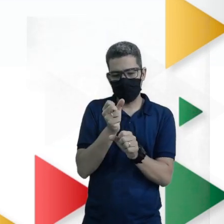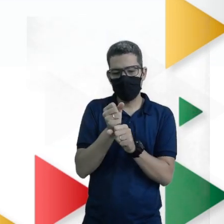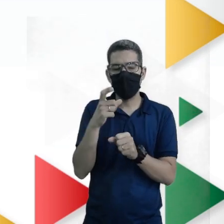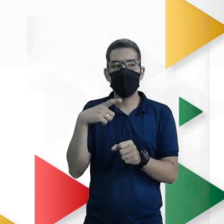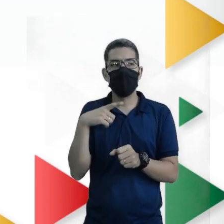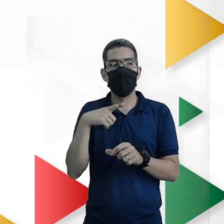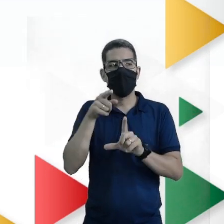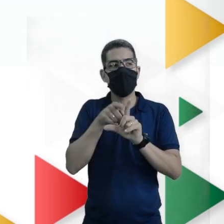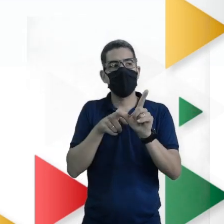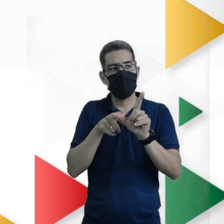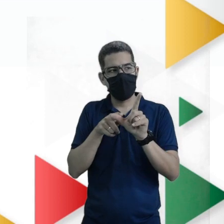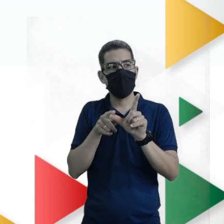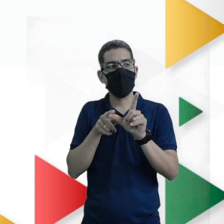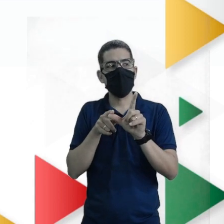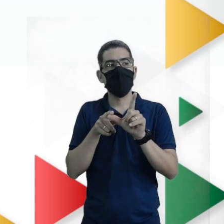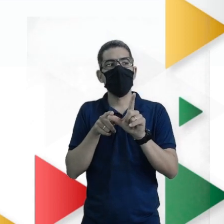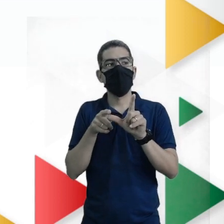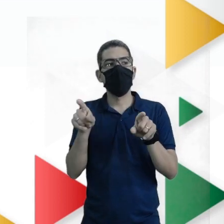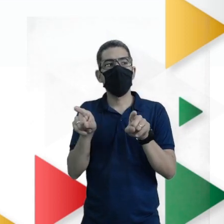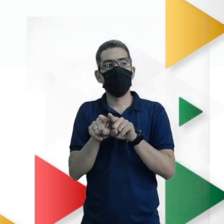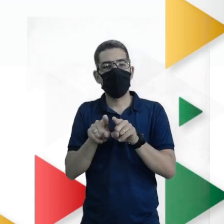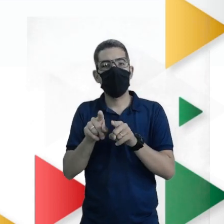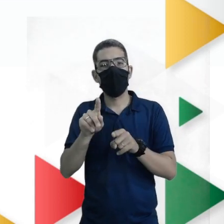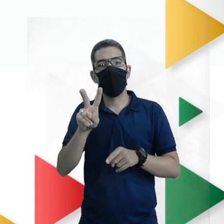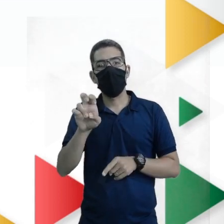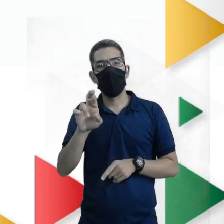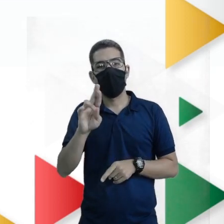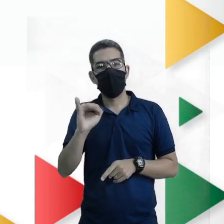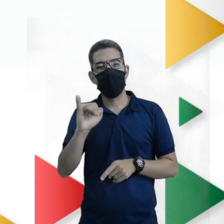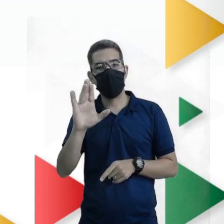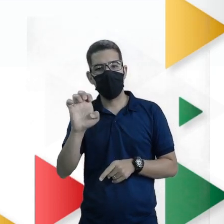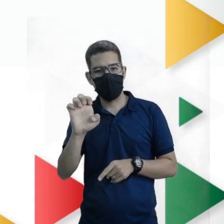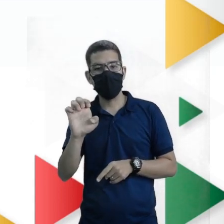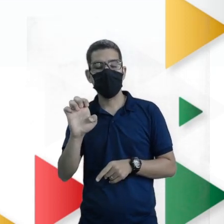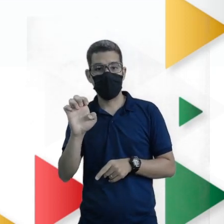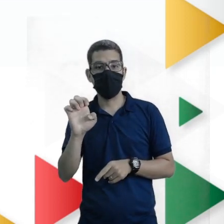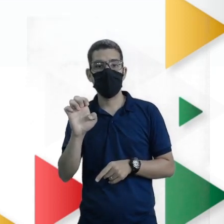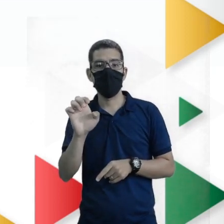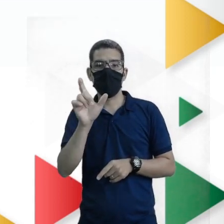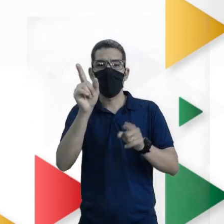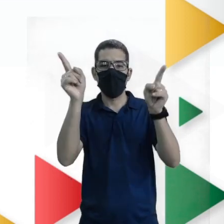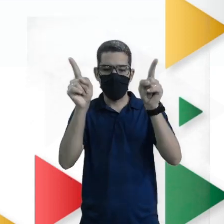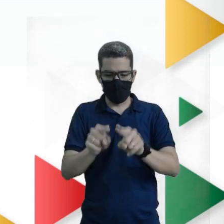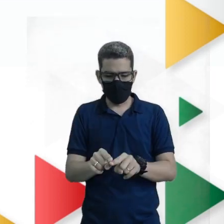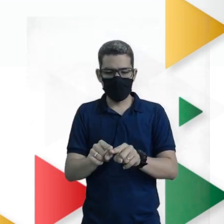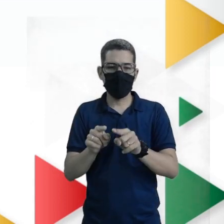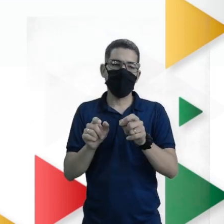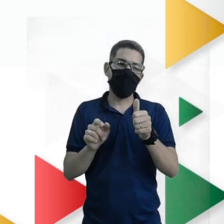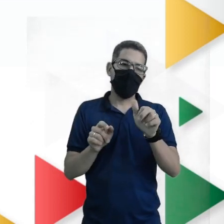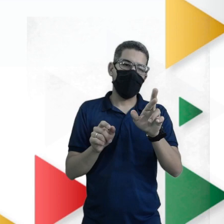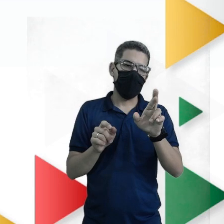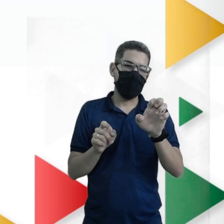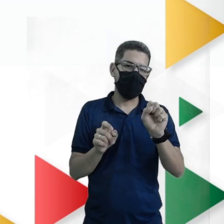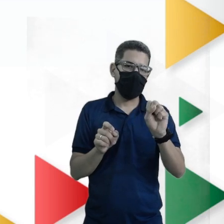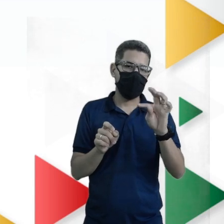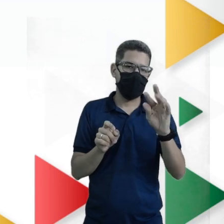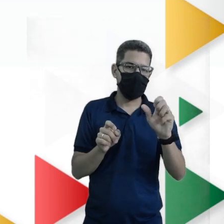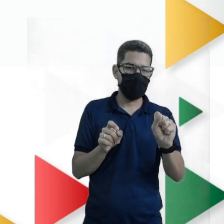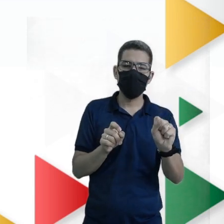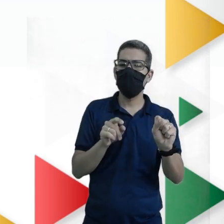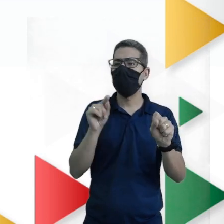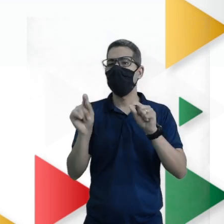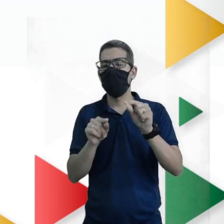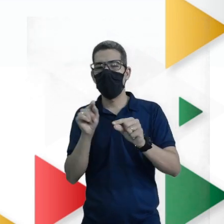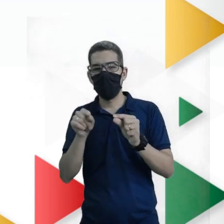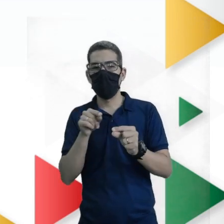de ângulo e no momento ela vai ser vértices e arestas ou lados e arestas, tá bom? Fica calmo que isso vai ser esclarecido logo,